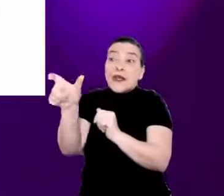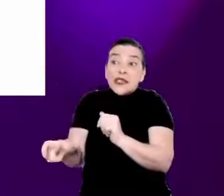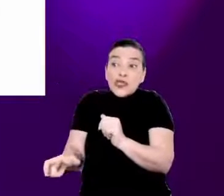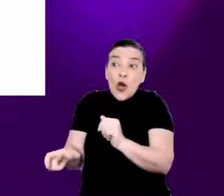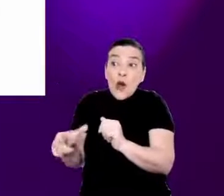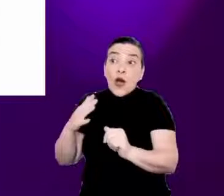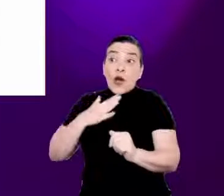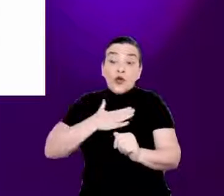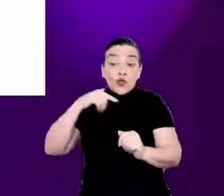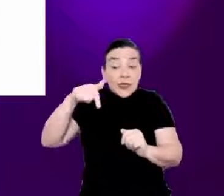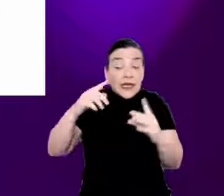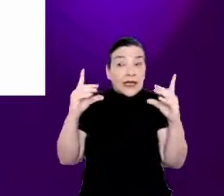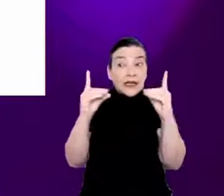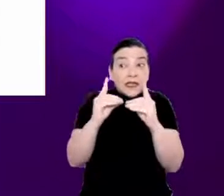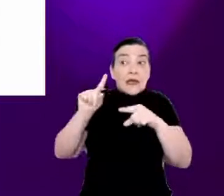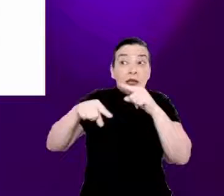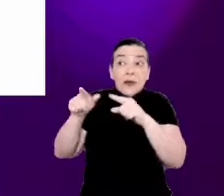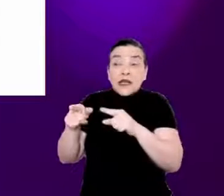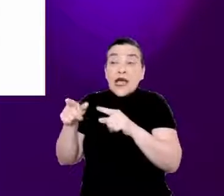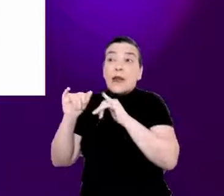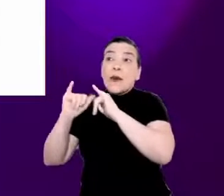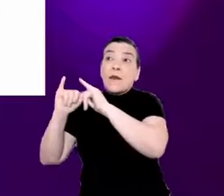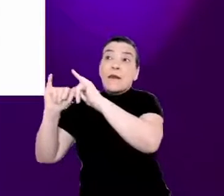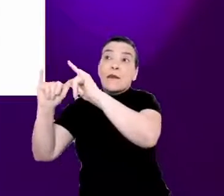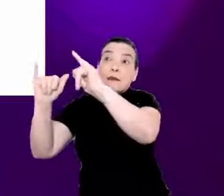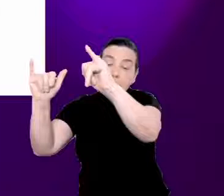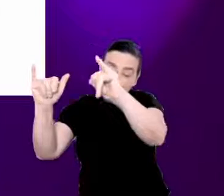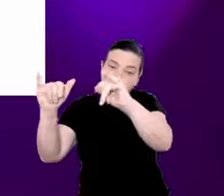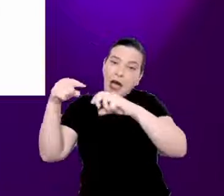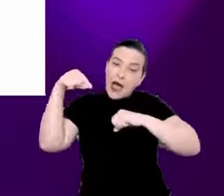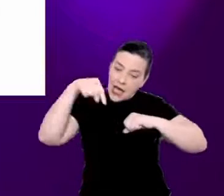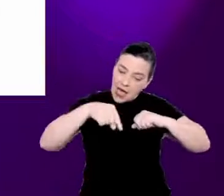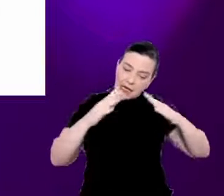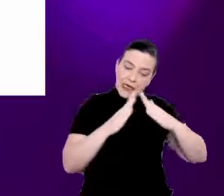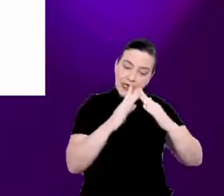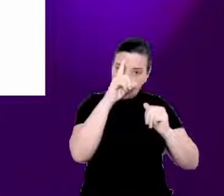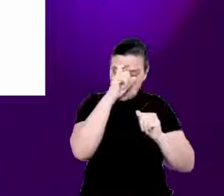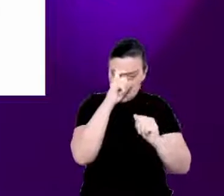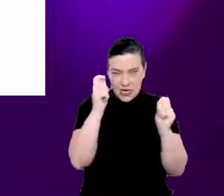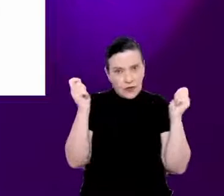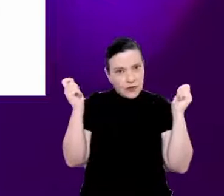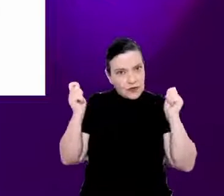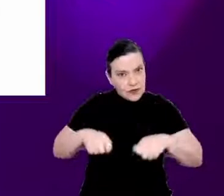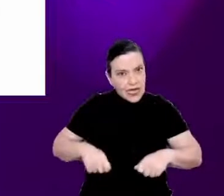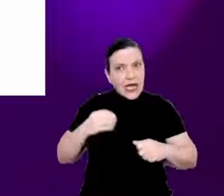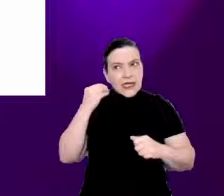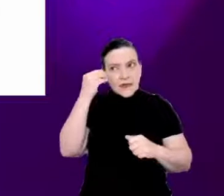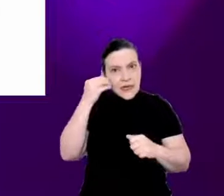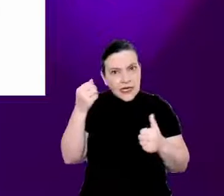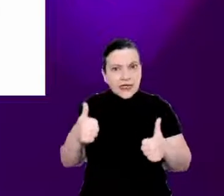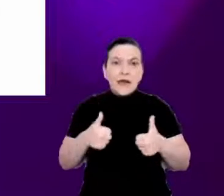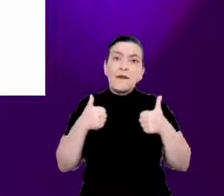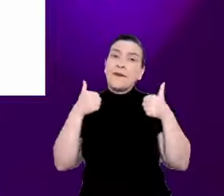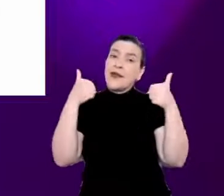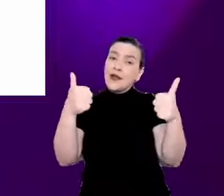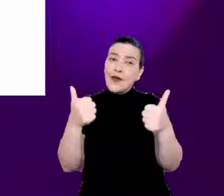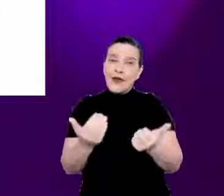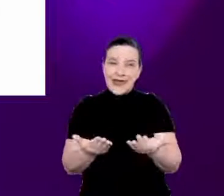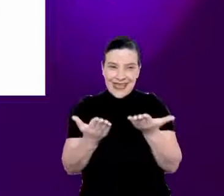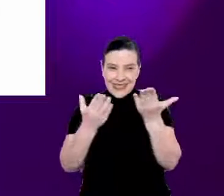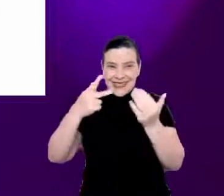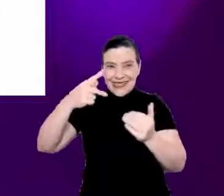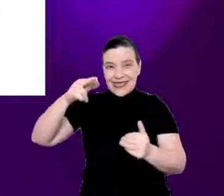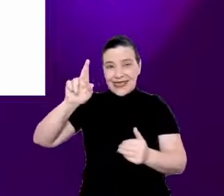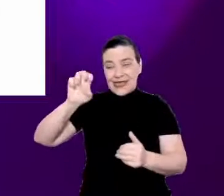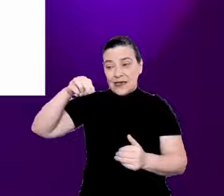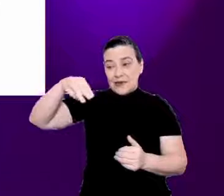geral. E ela permite melhorar a experiência do nosso paciente. Por quê? Porque ela fornece